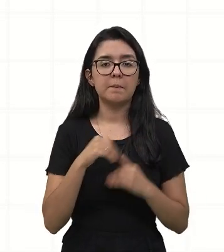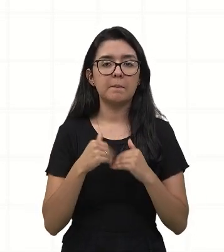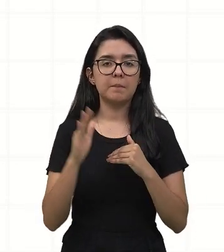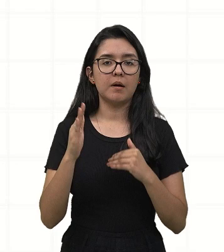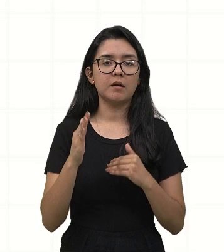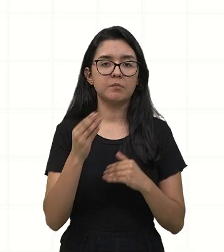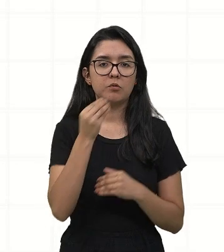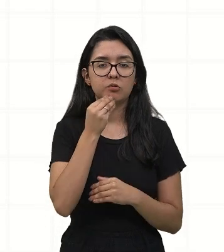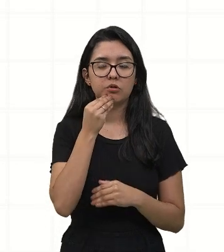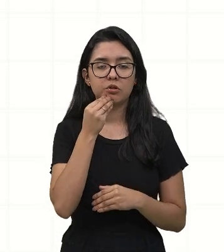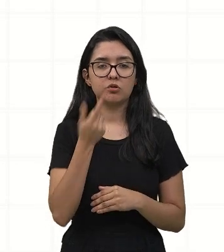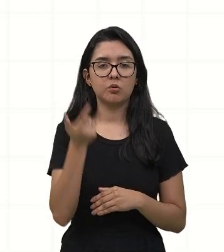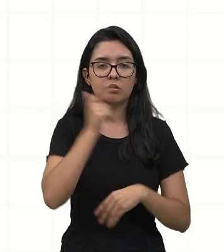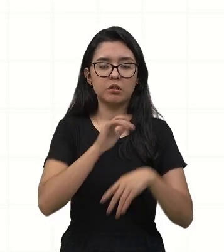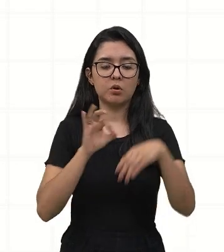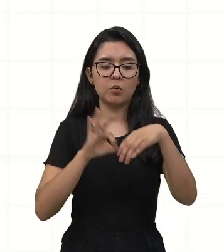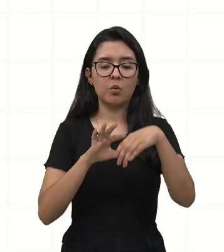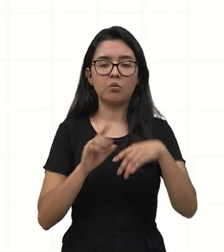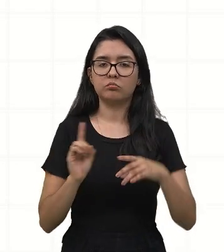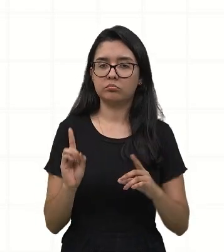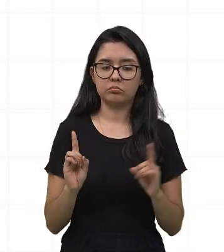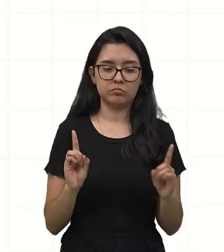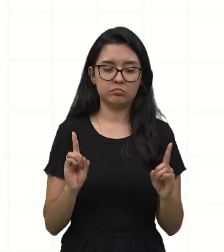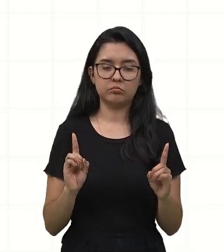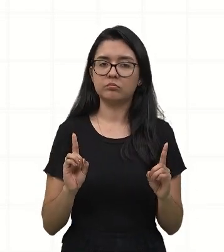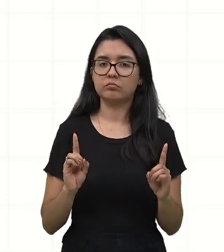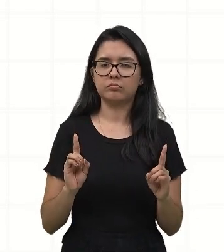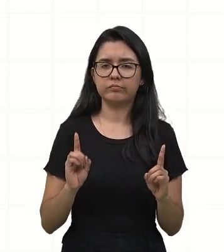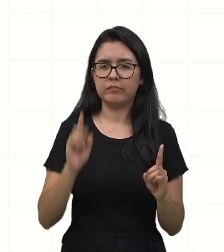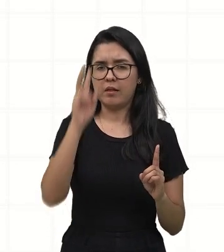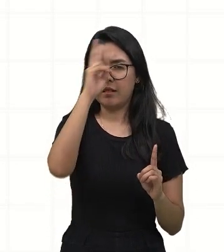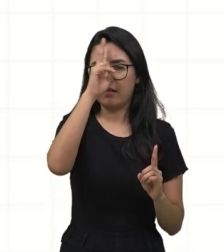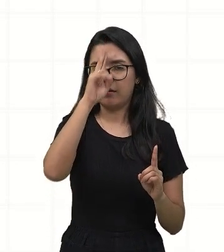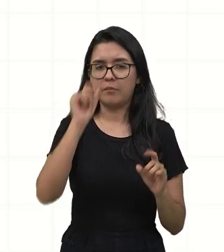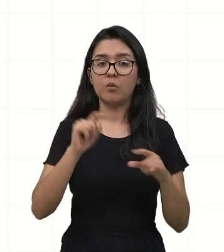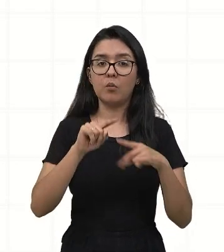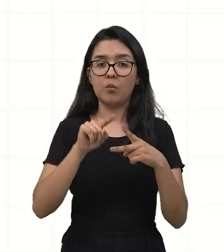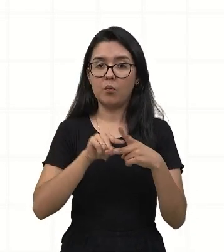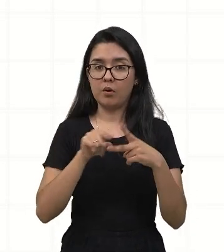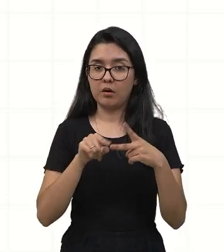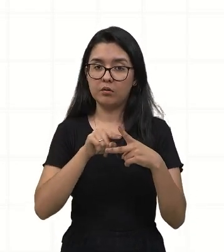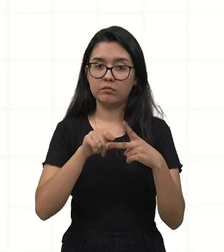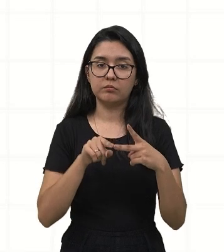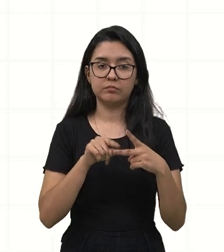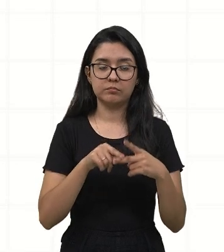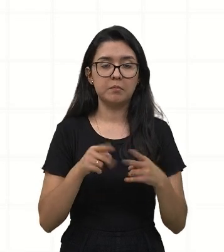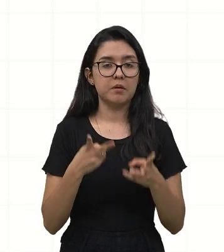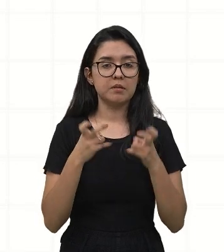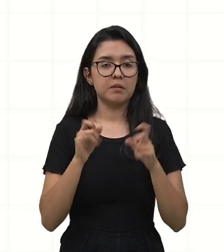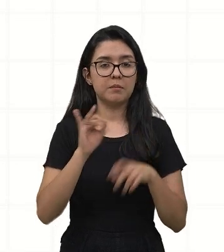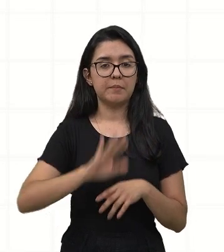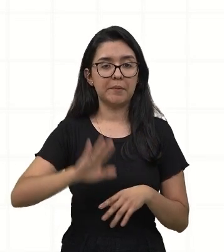de marcar o gol? E aí, lembre, só é um ângulo que vai influenciar. Olha a imagem.